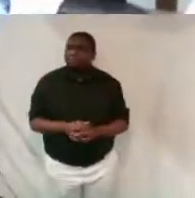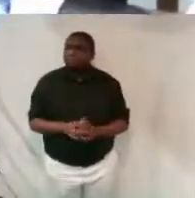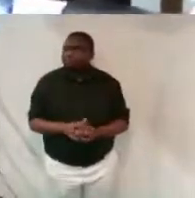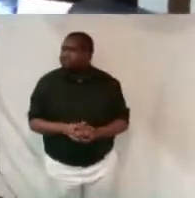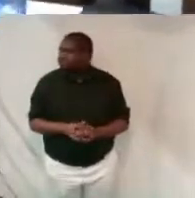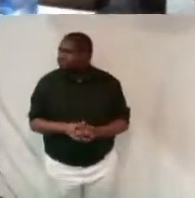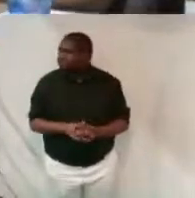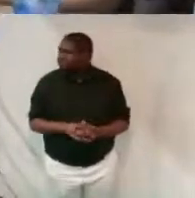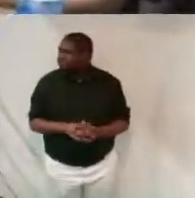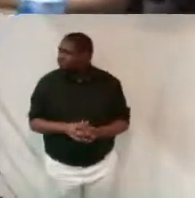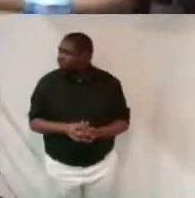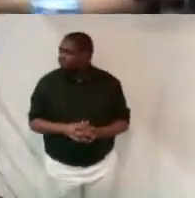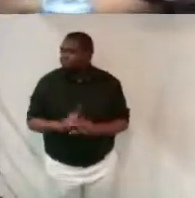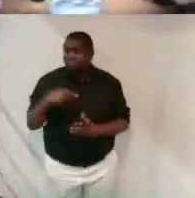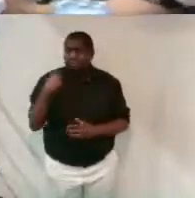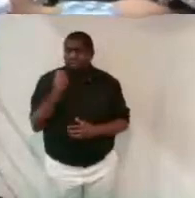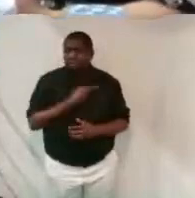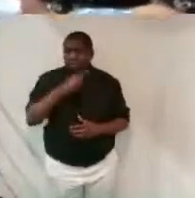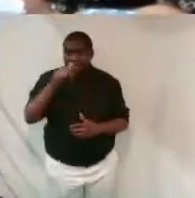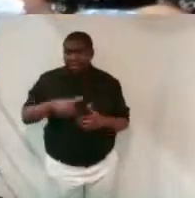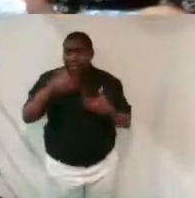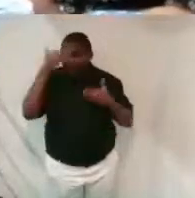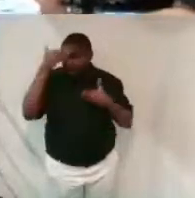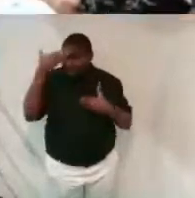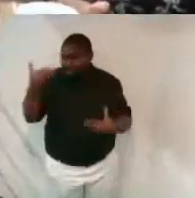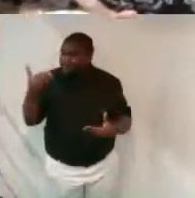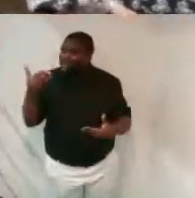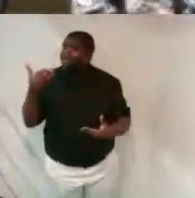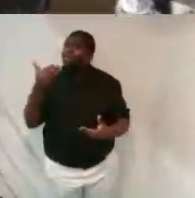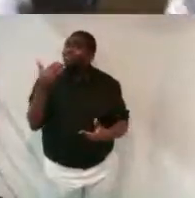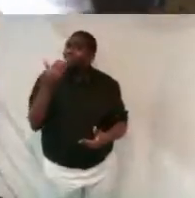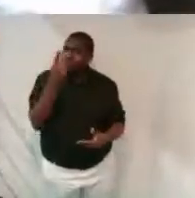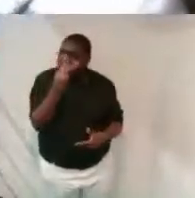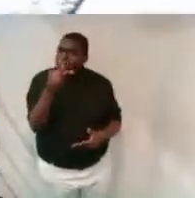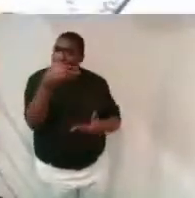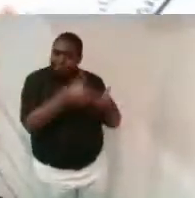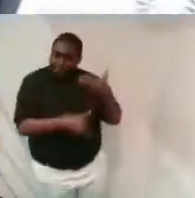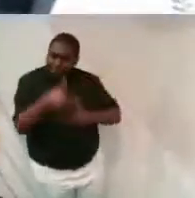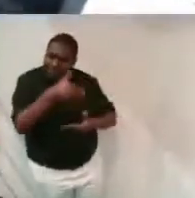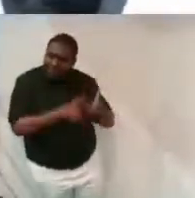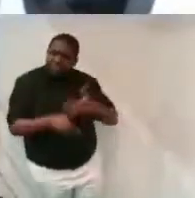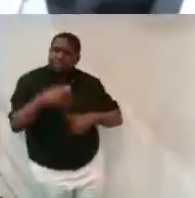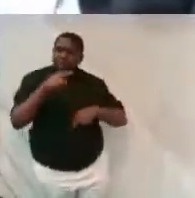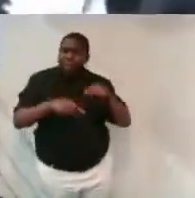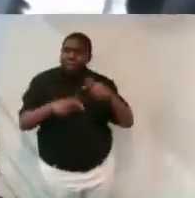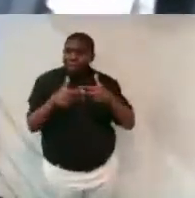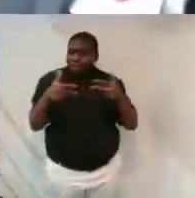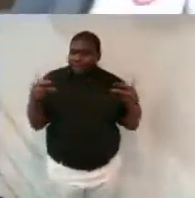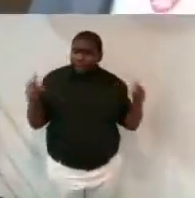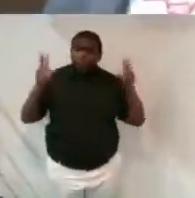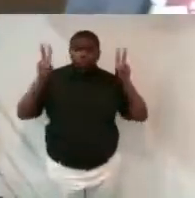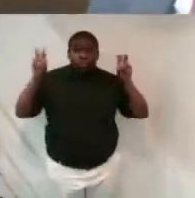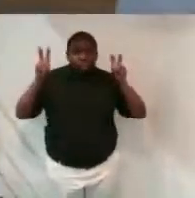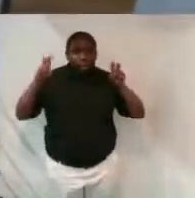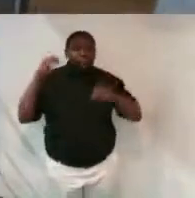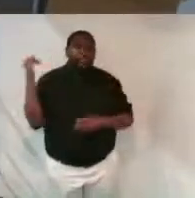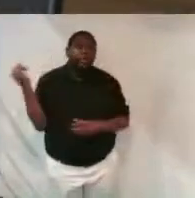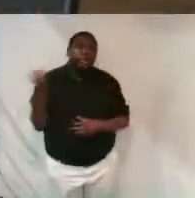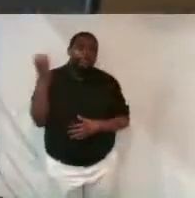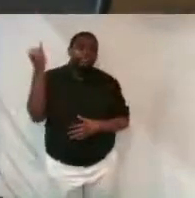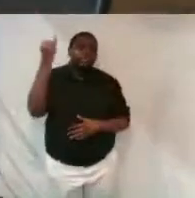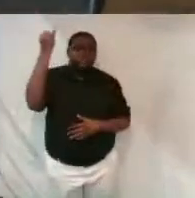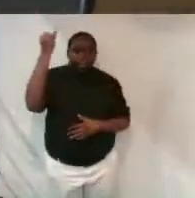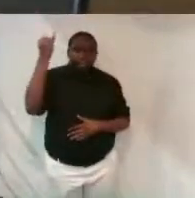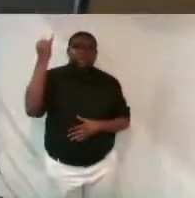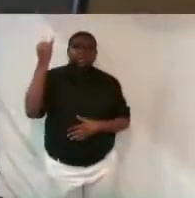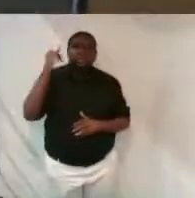Doutor Luiz Fernando, nós que agradecemos a honra de te contar com a sua participação na elaboração desse material, trazendo um tema tão importante.